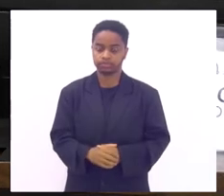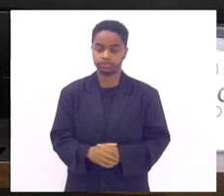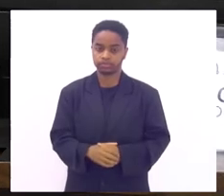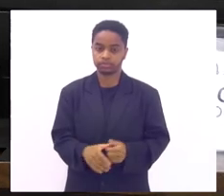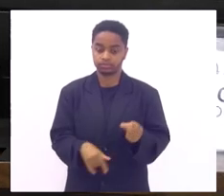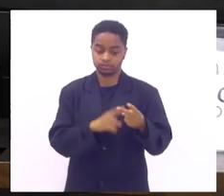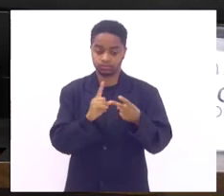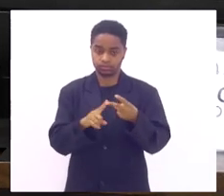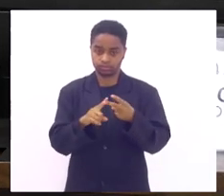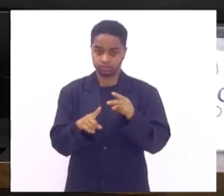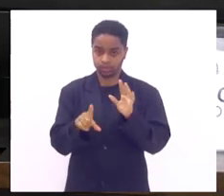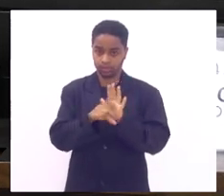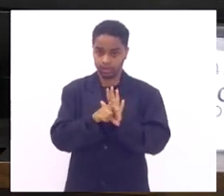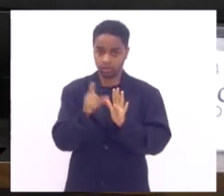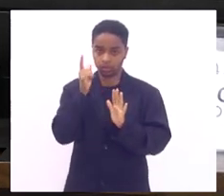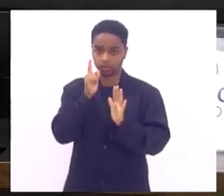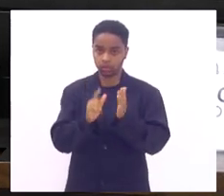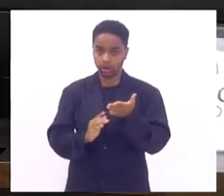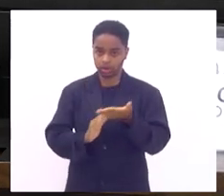Segundo a lei aprovada,